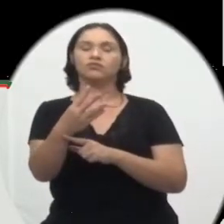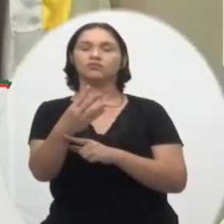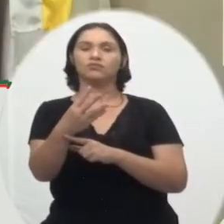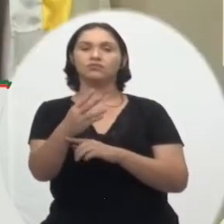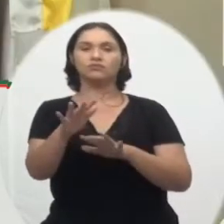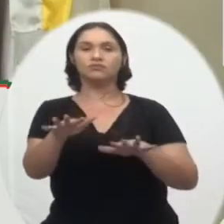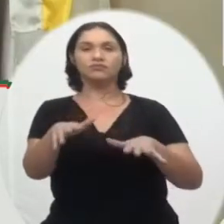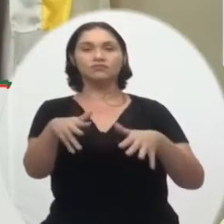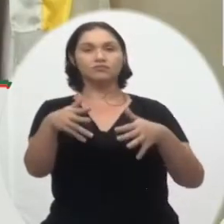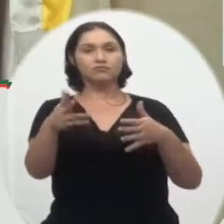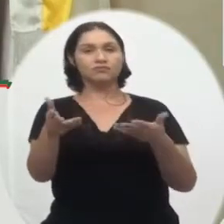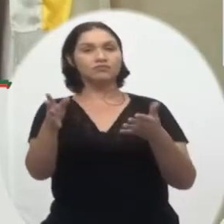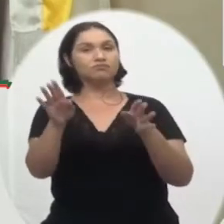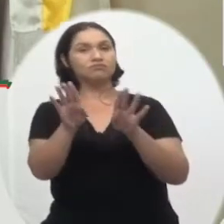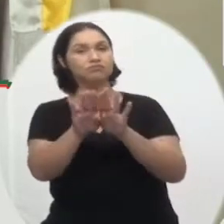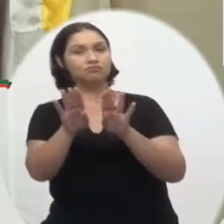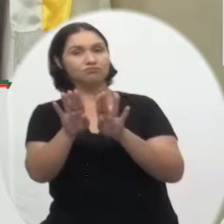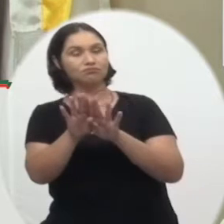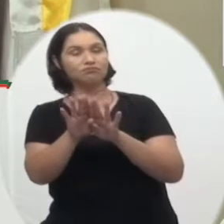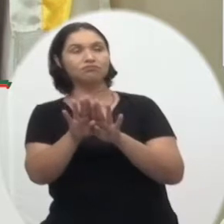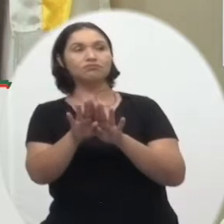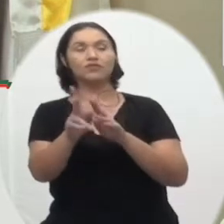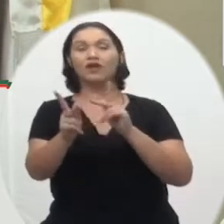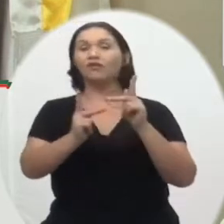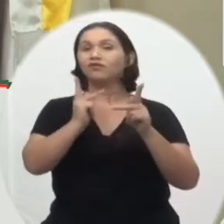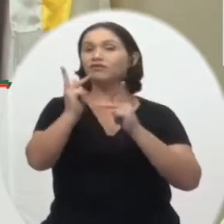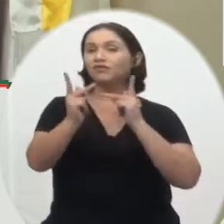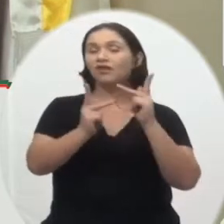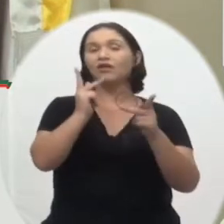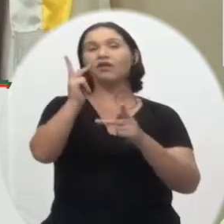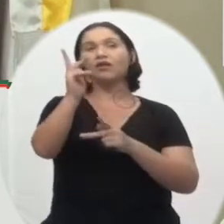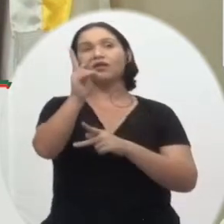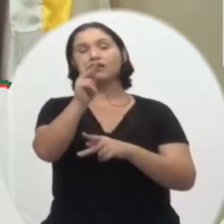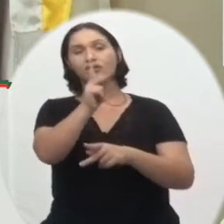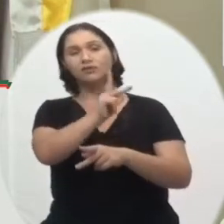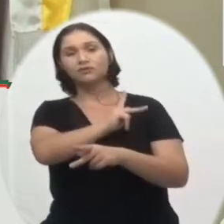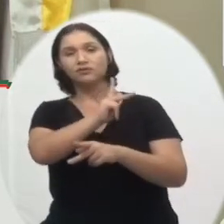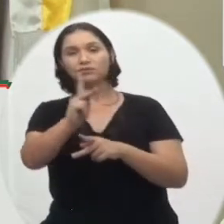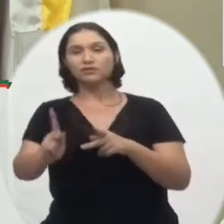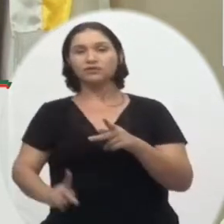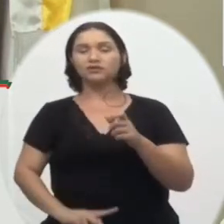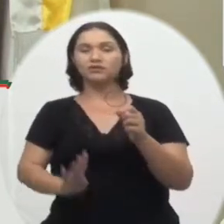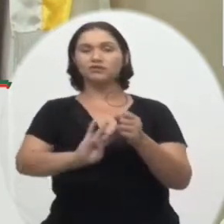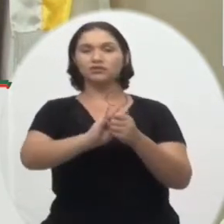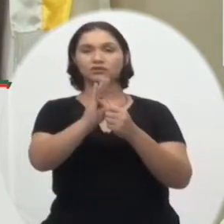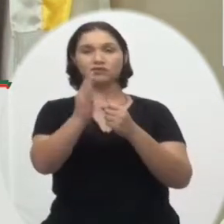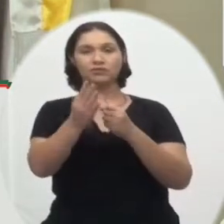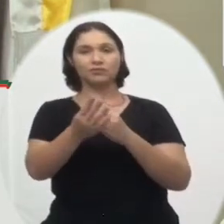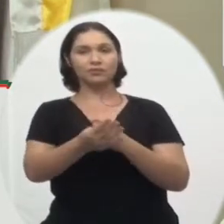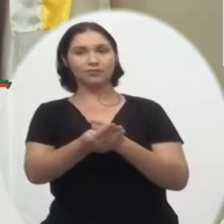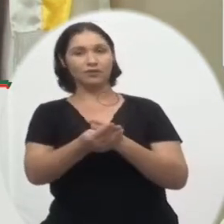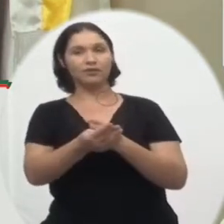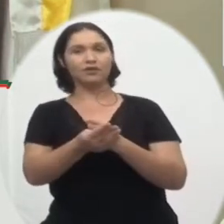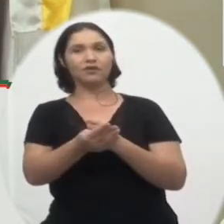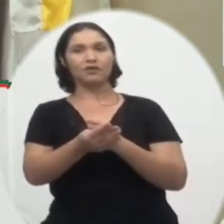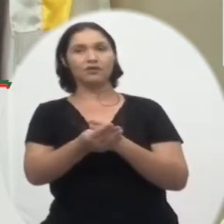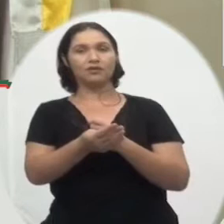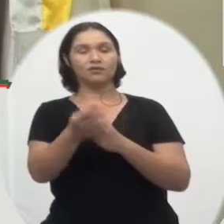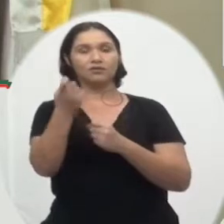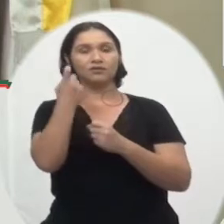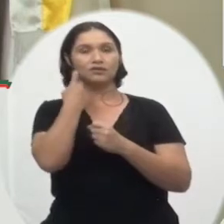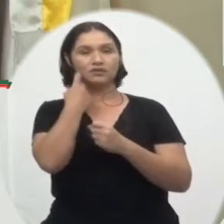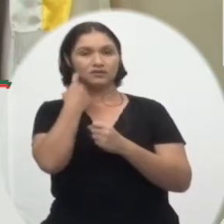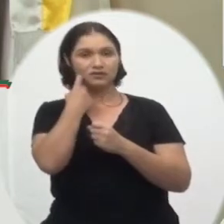E o depoimento de cada presidente que subiu lá na tribuna naquele momento, naquela noite, pessoas que